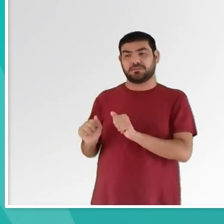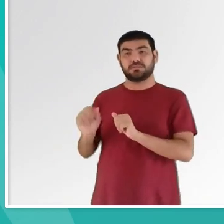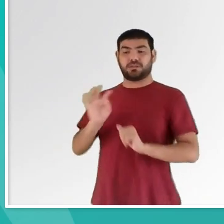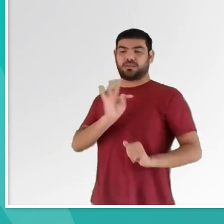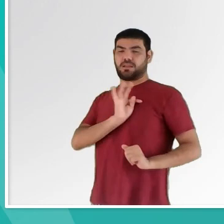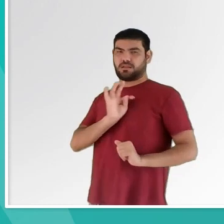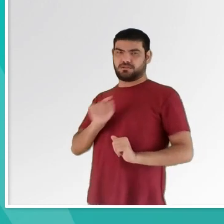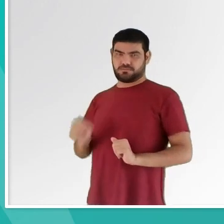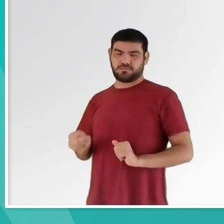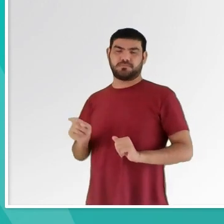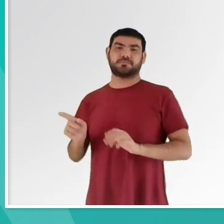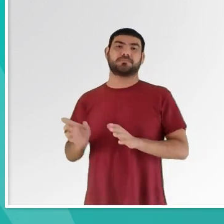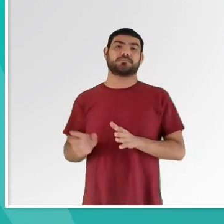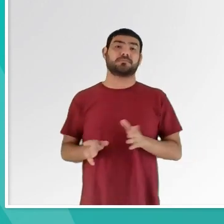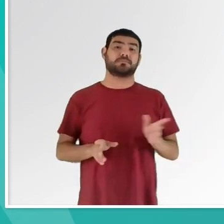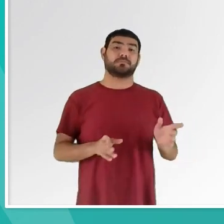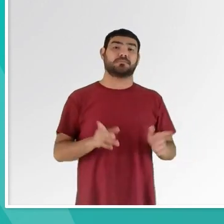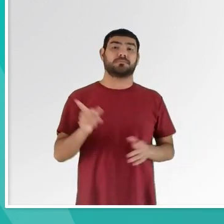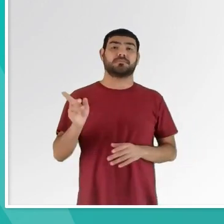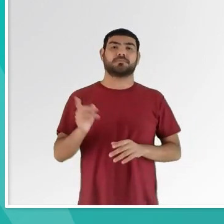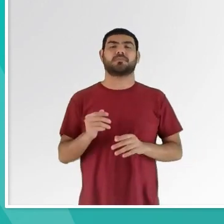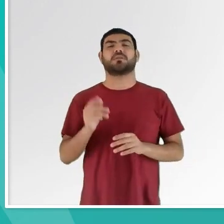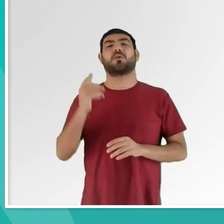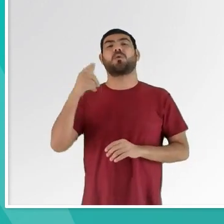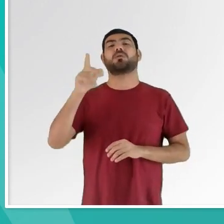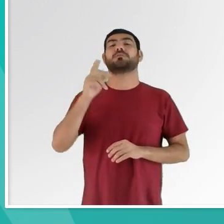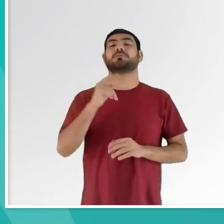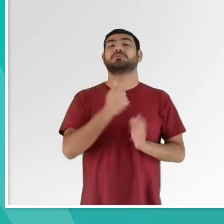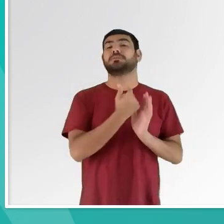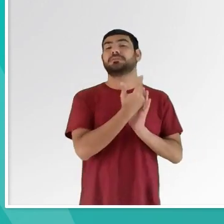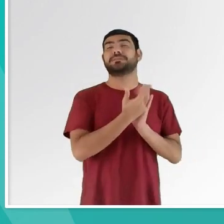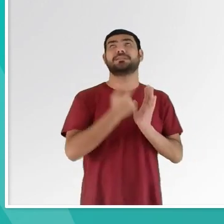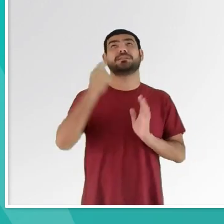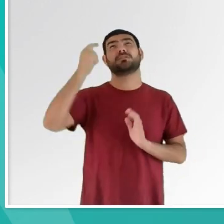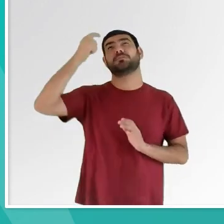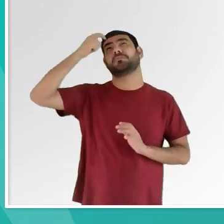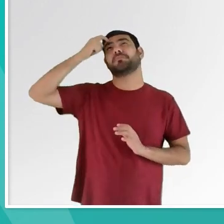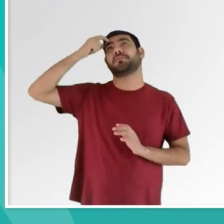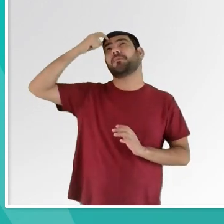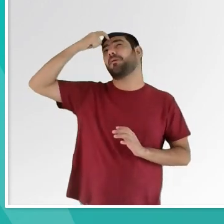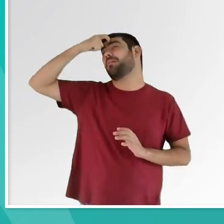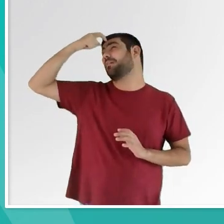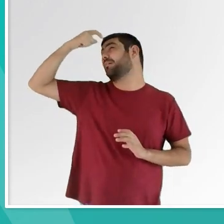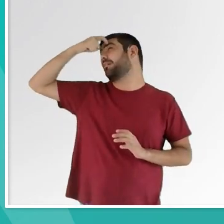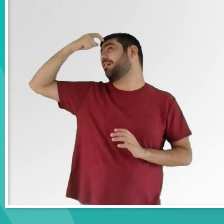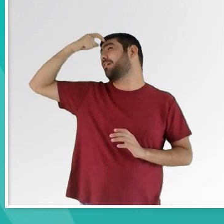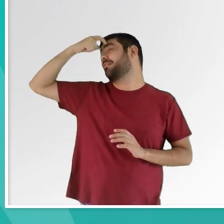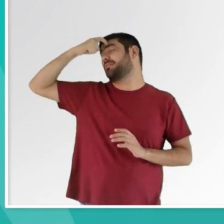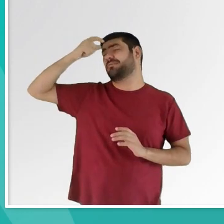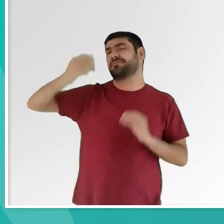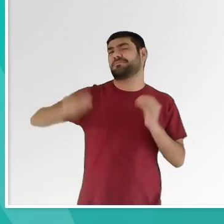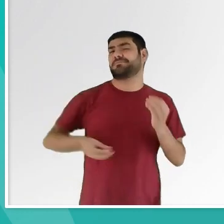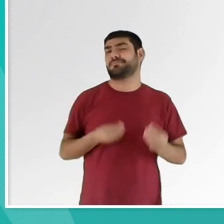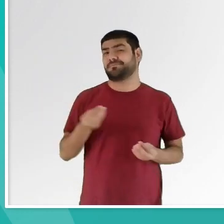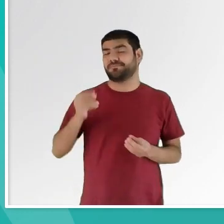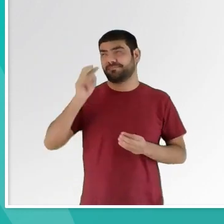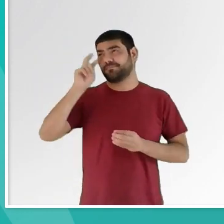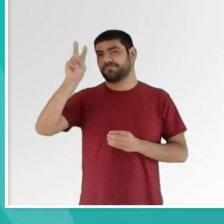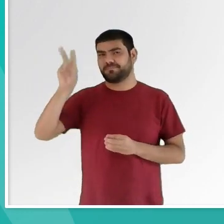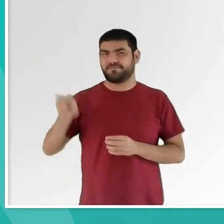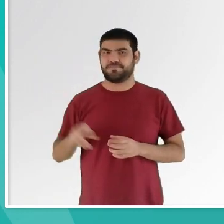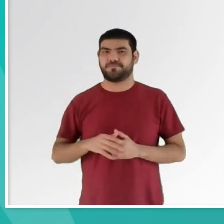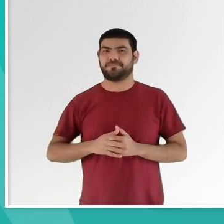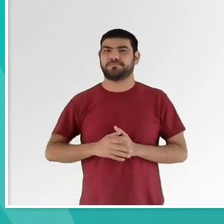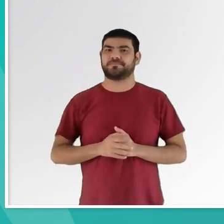nós temos o desenho de memória. O que seria o desenho de memória? Desenho de memória é o desenho produzido